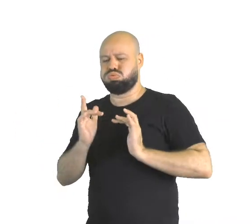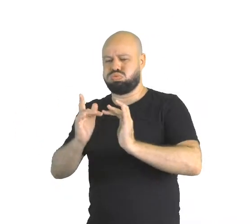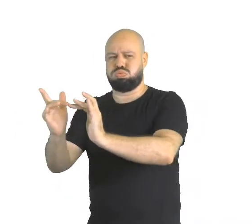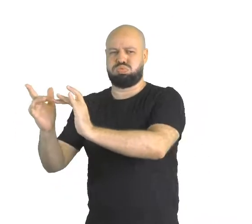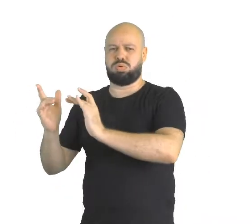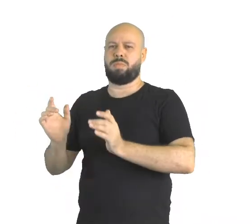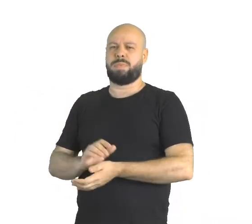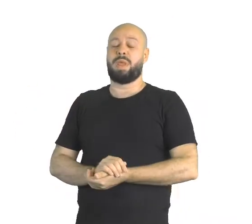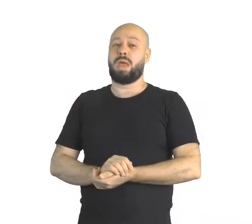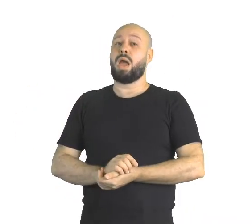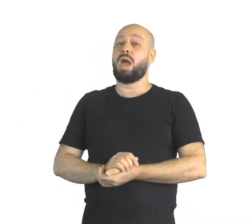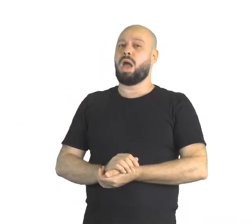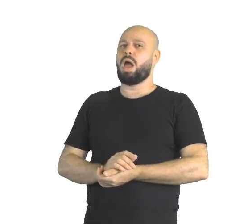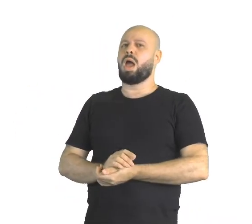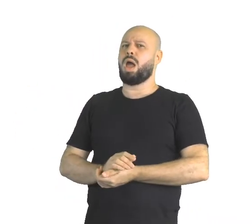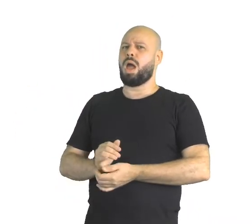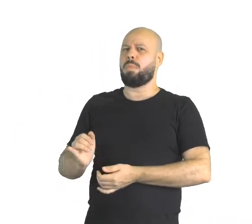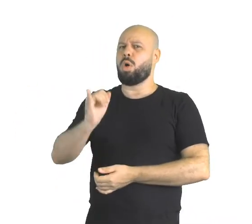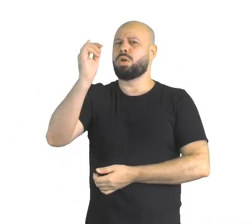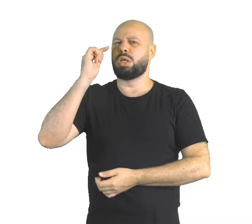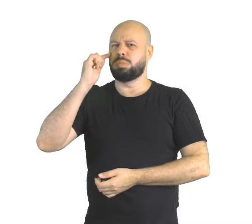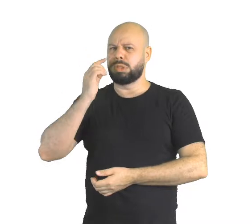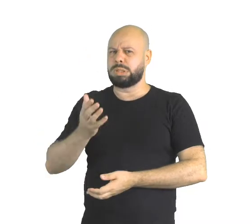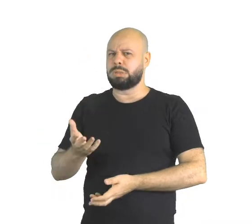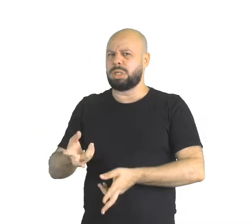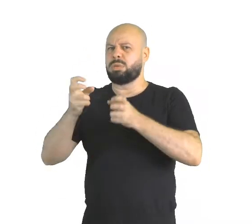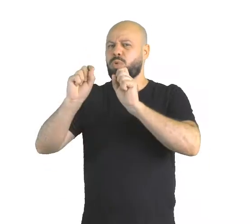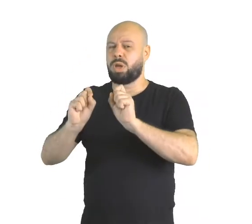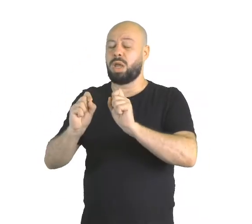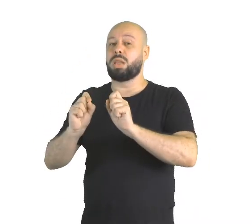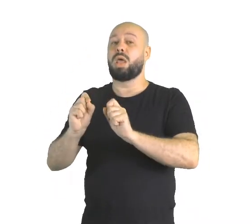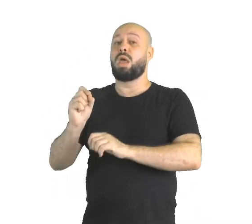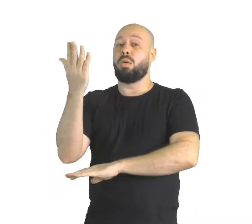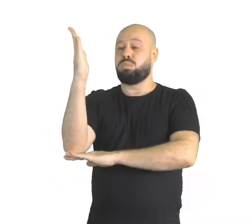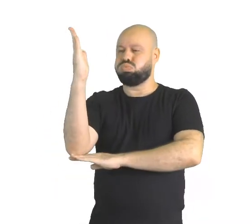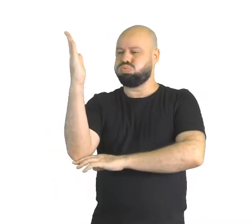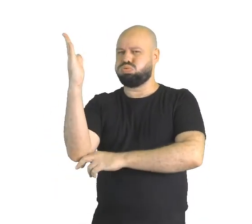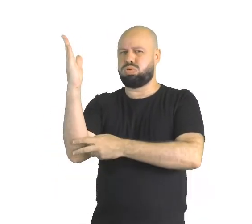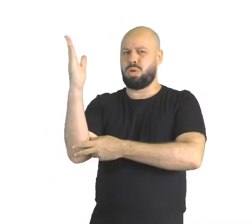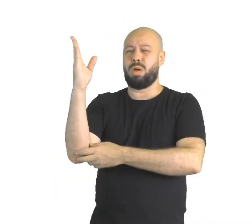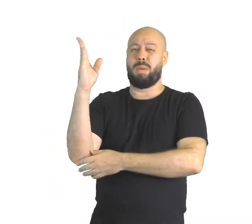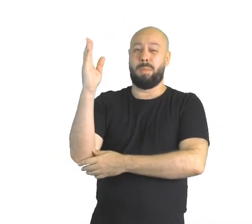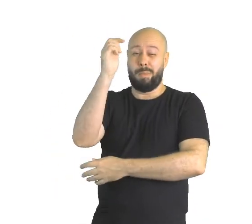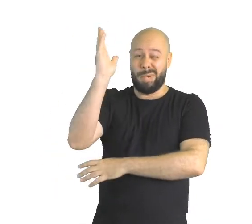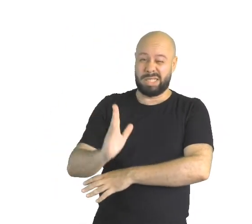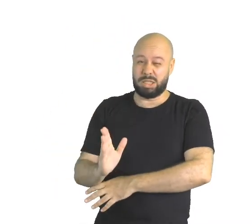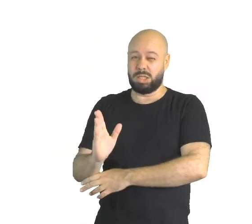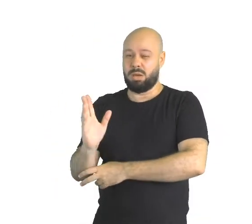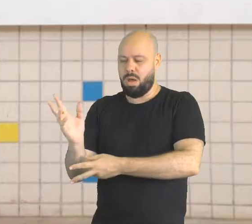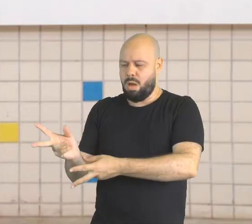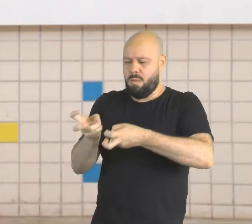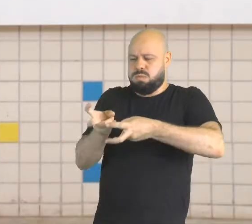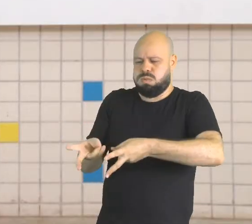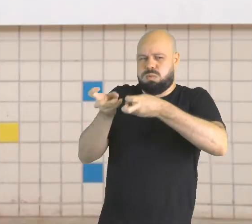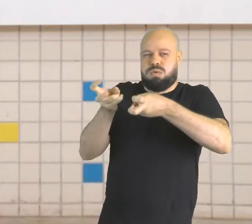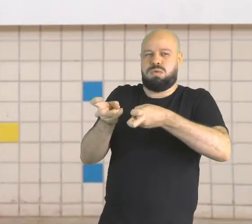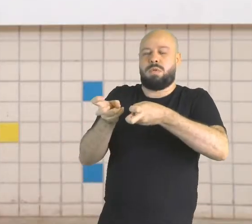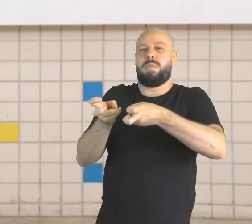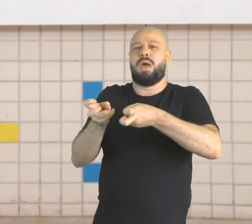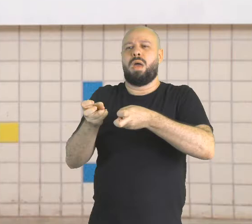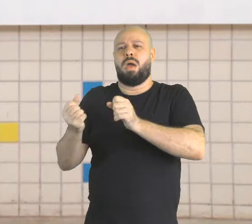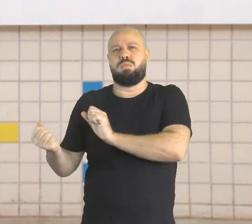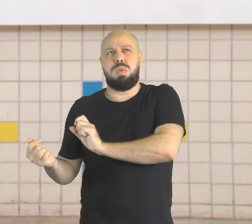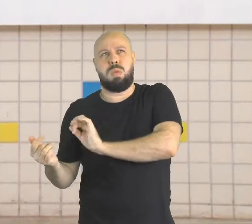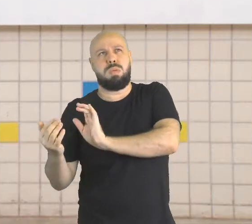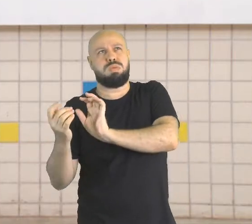devemos destacar a extração do pau-brasil. O pau-brasil foi uma das principais atividades econômicas direcionada